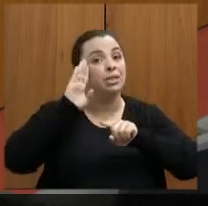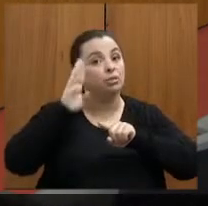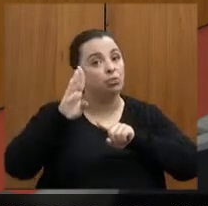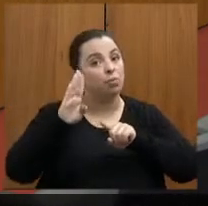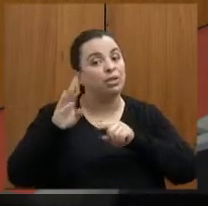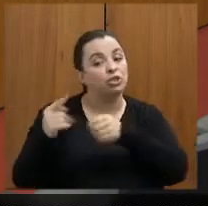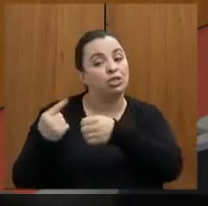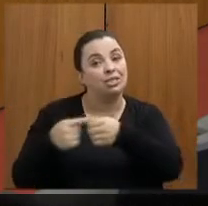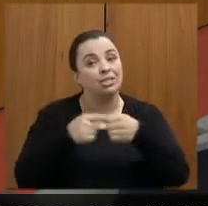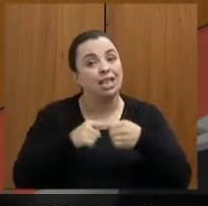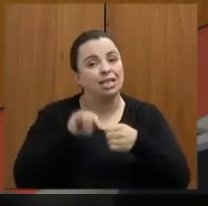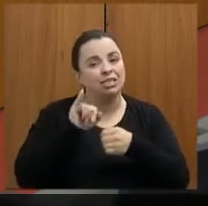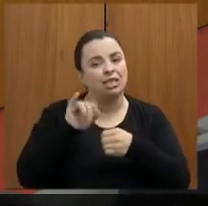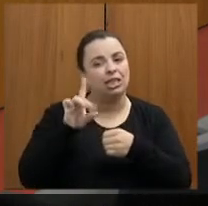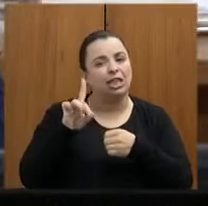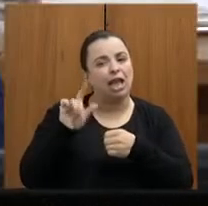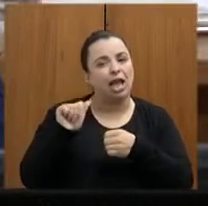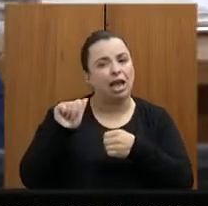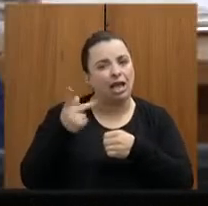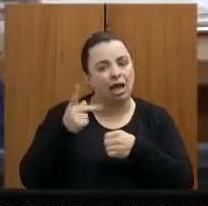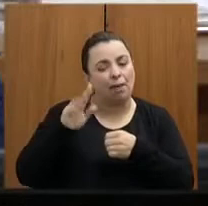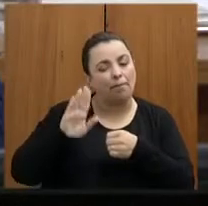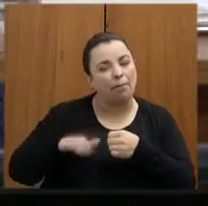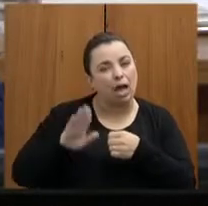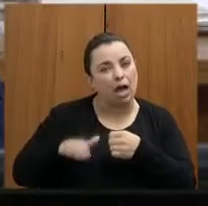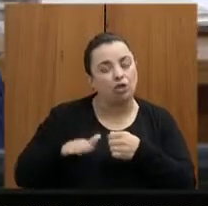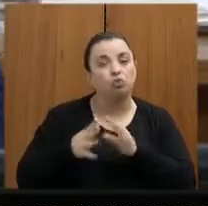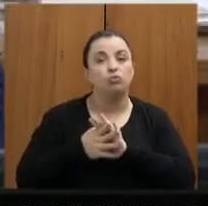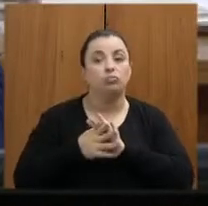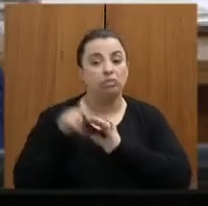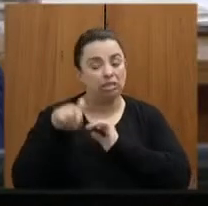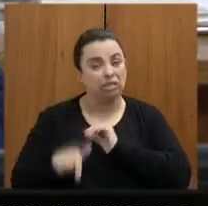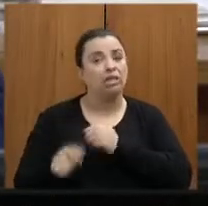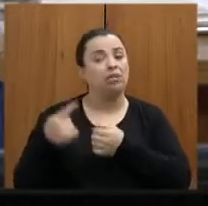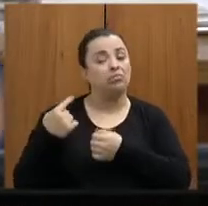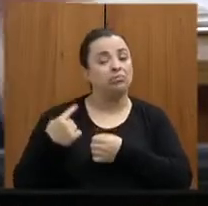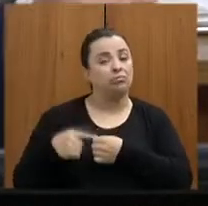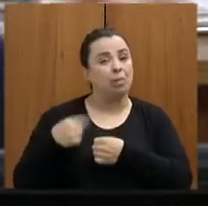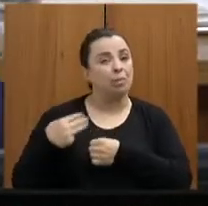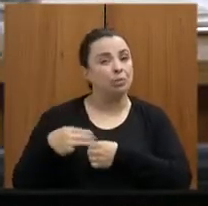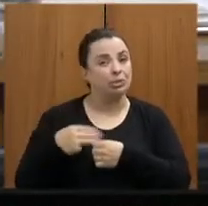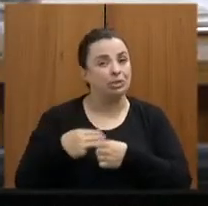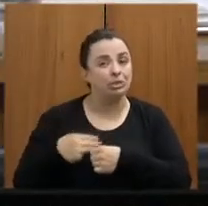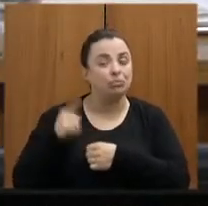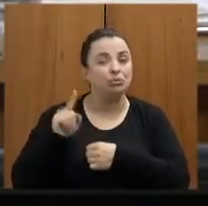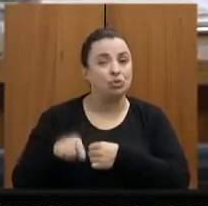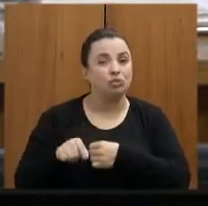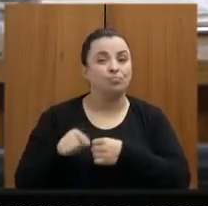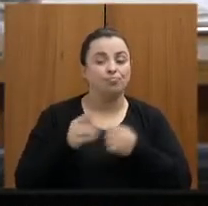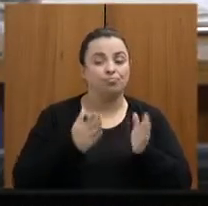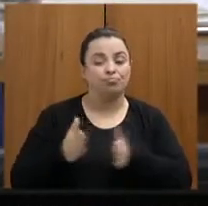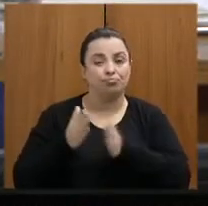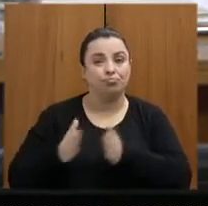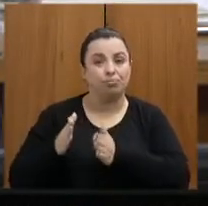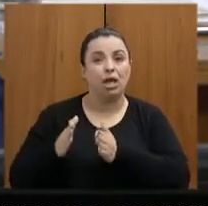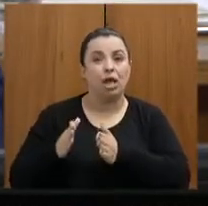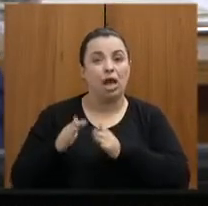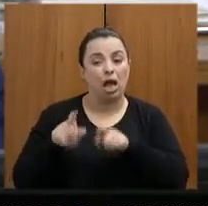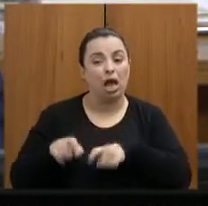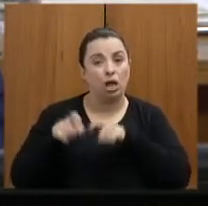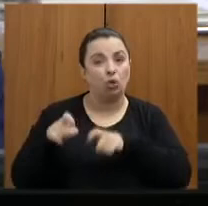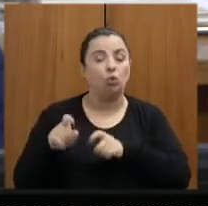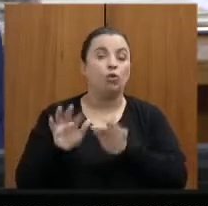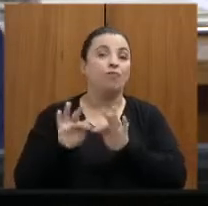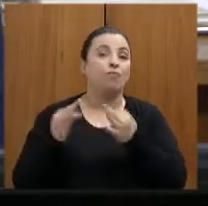baixo né E que são praticamente municípios de agricultores familiares né a gente tem sim